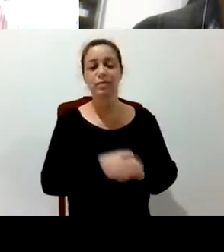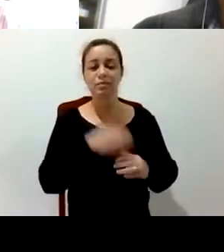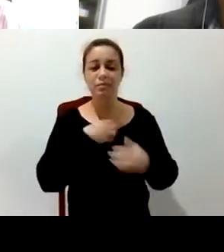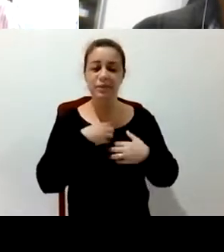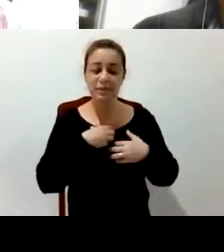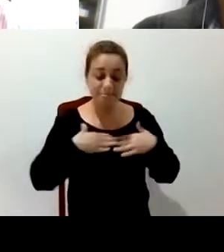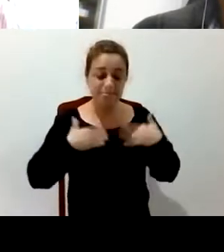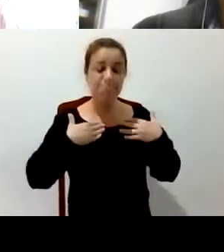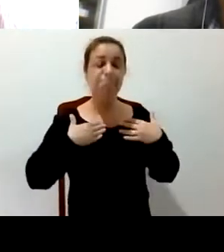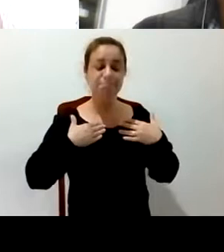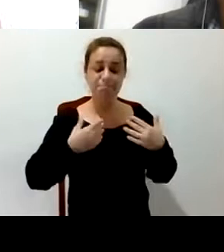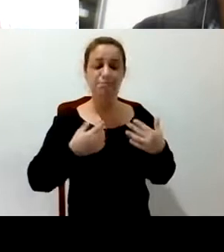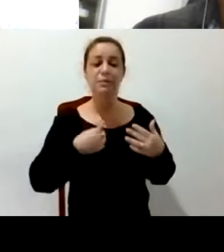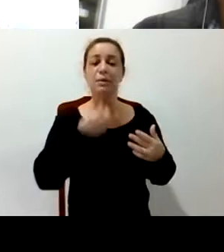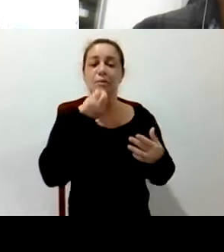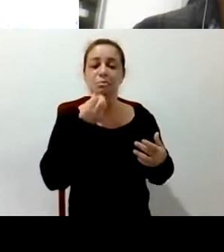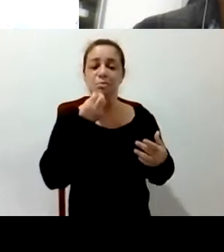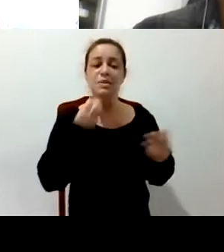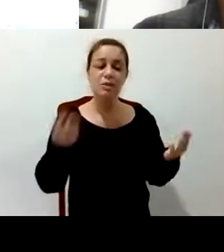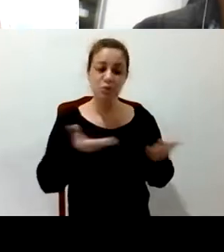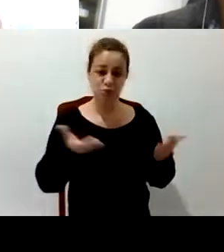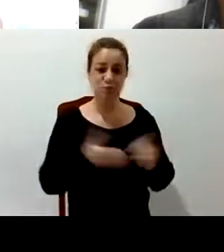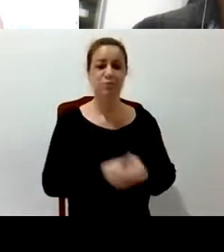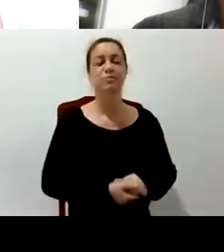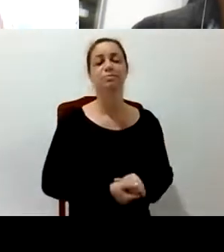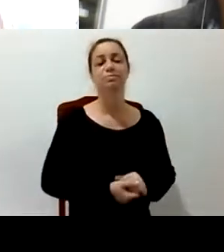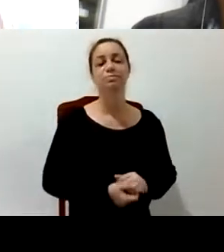lisonjeado pela oportunidade nos dada agora. Muito